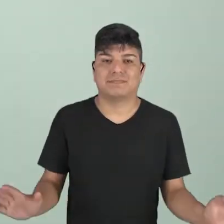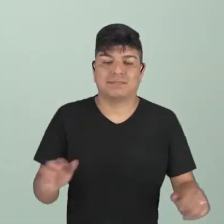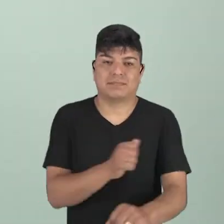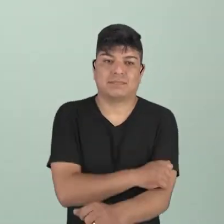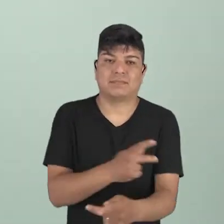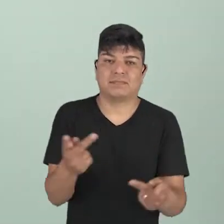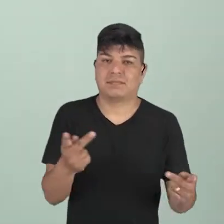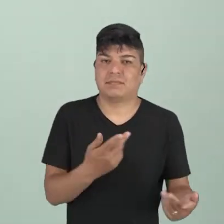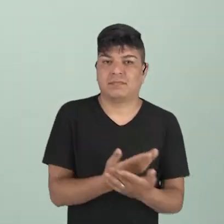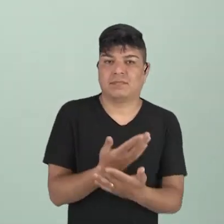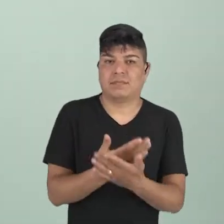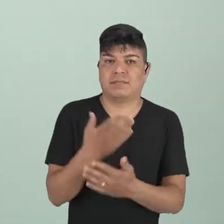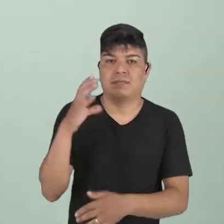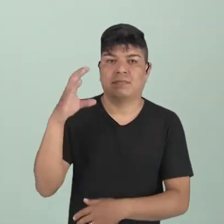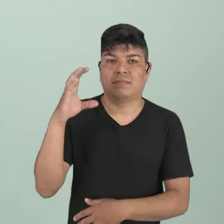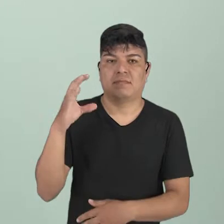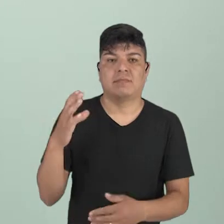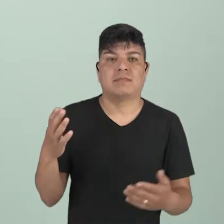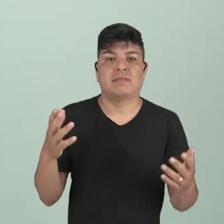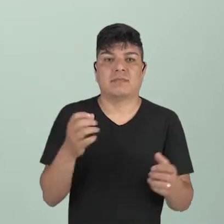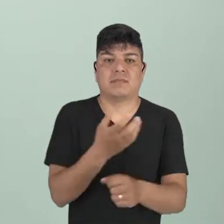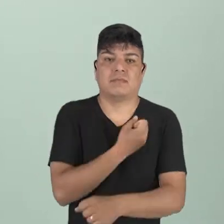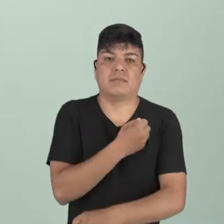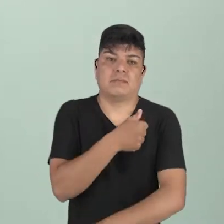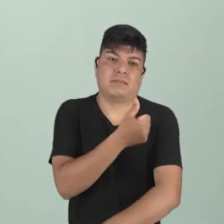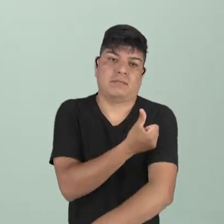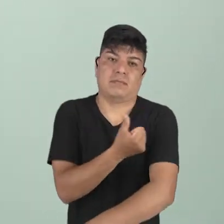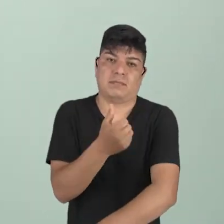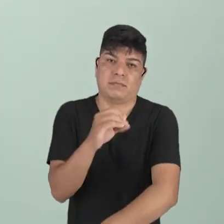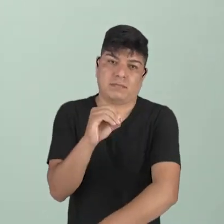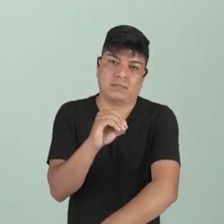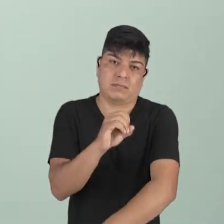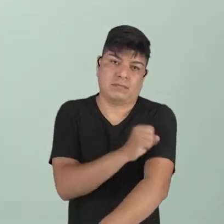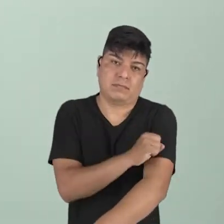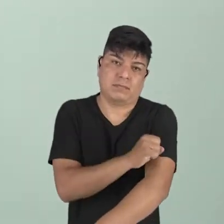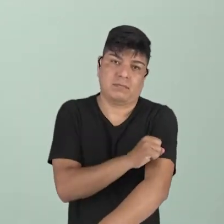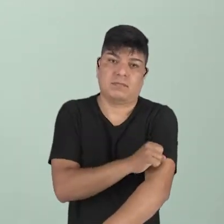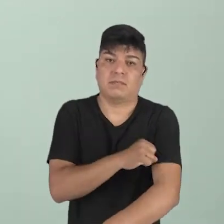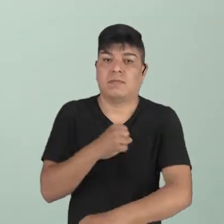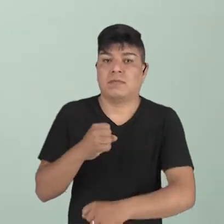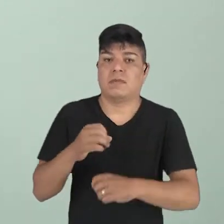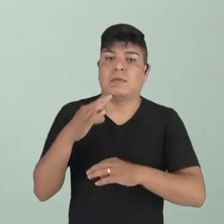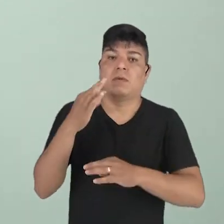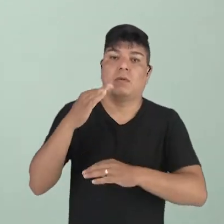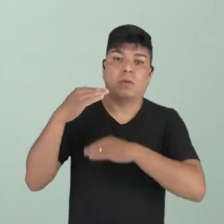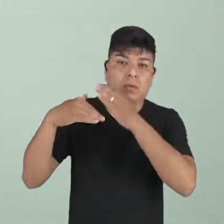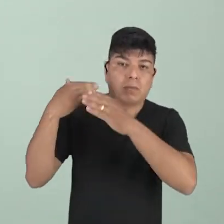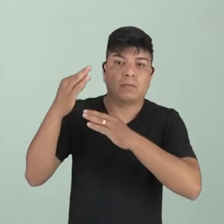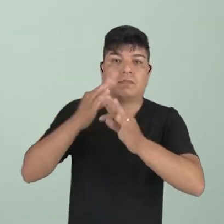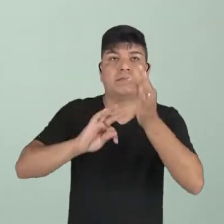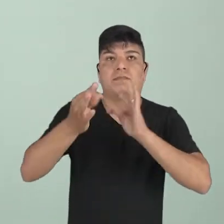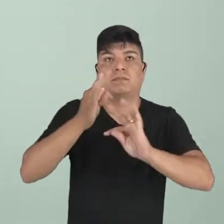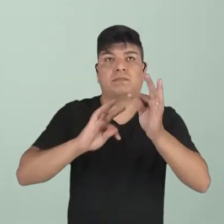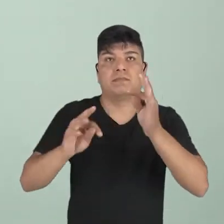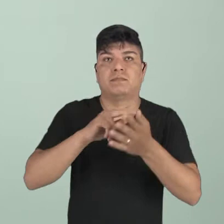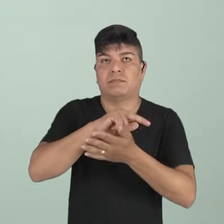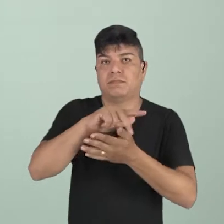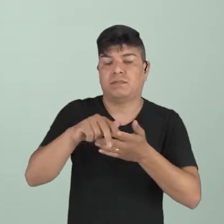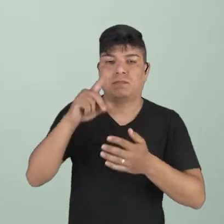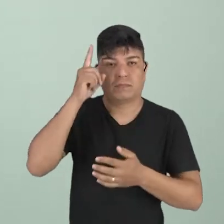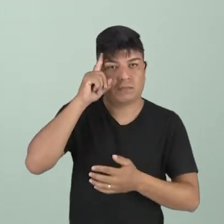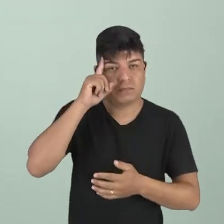Olá, alunos, bem-vindos a mais uma aula de ciências, aula de número 10 do 8º ano, onde nós vamos falar do avanço tecnológico em diversas áreas